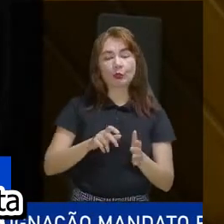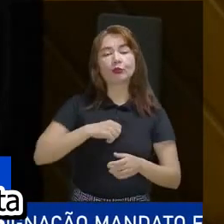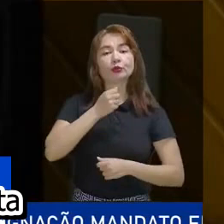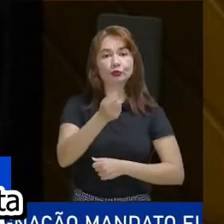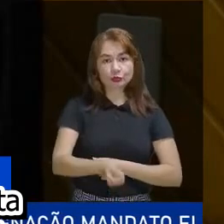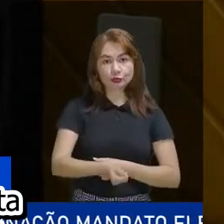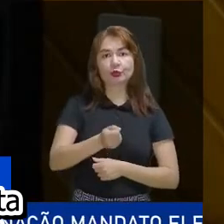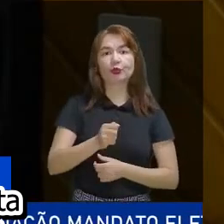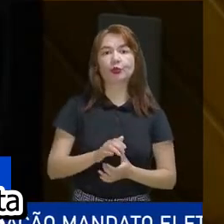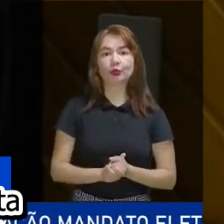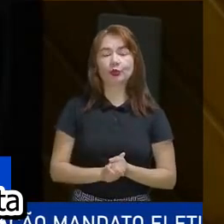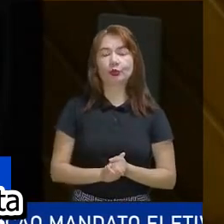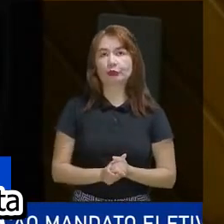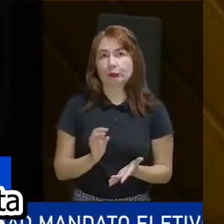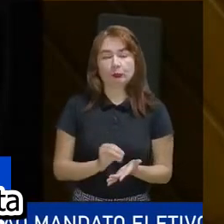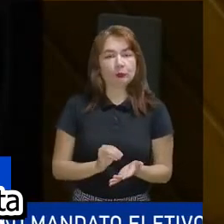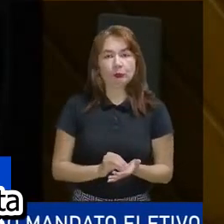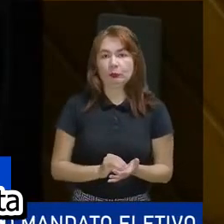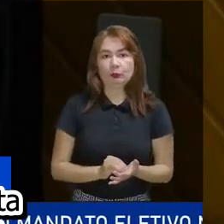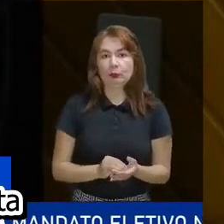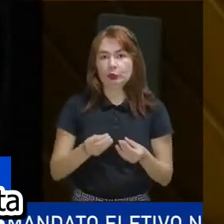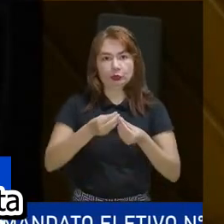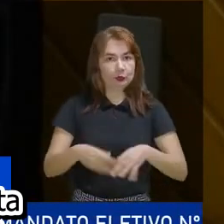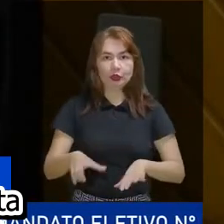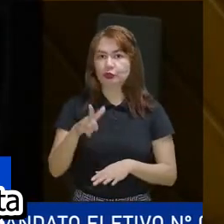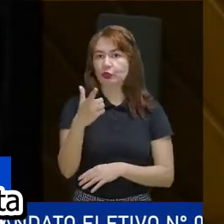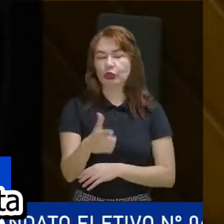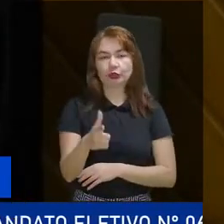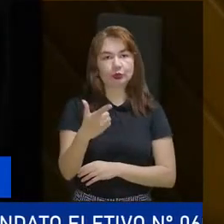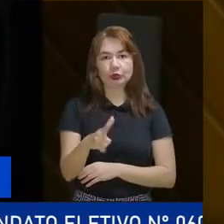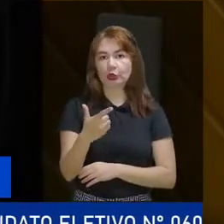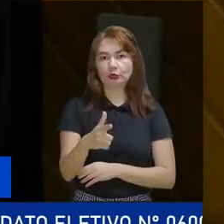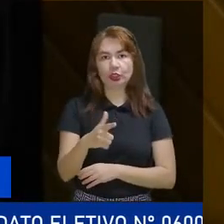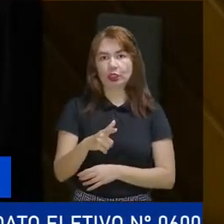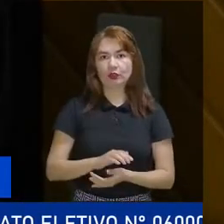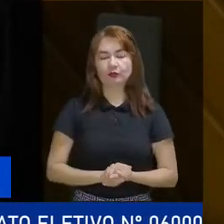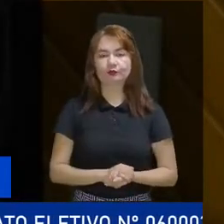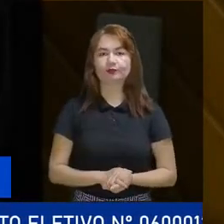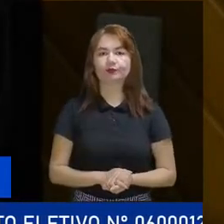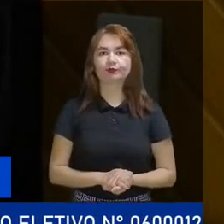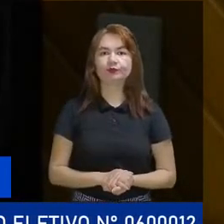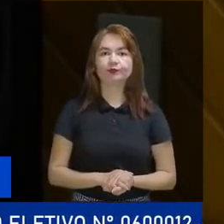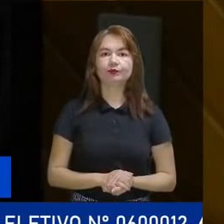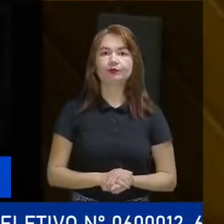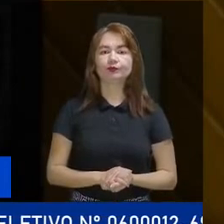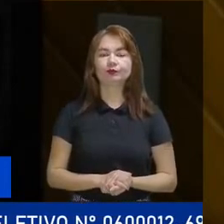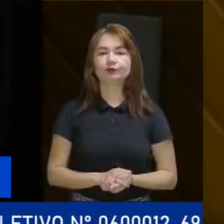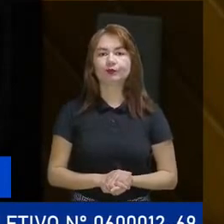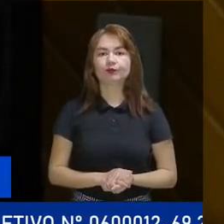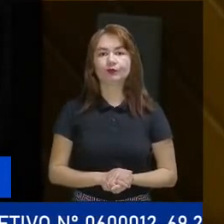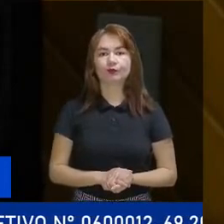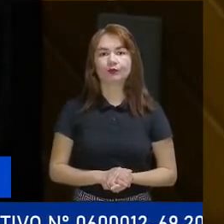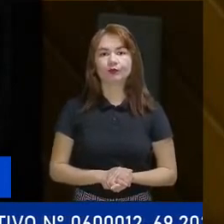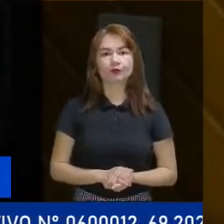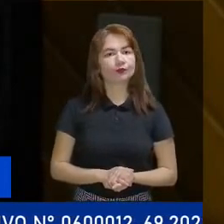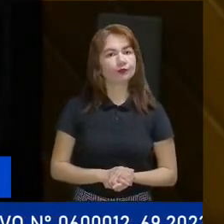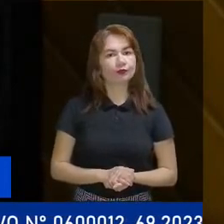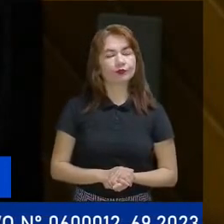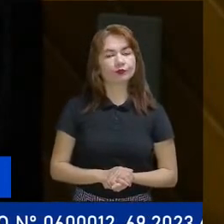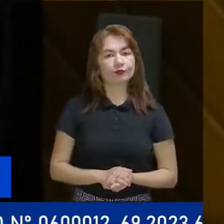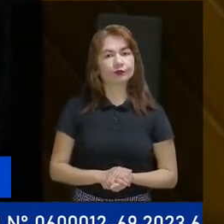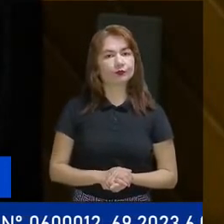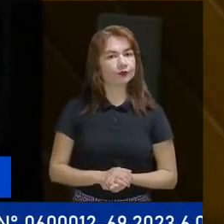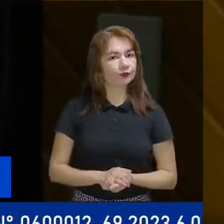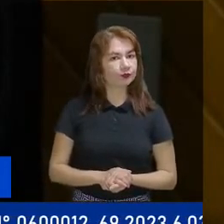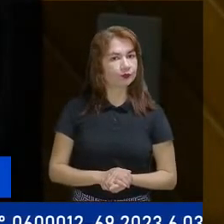sua ausência não representa prejuízo apto a ensejar a nulidade processual. A conclusão, Mandato não custa reiterar, tem eletivo